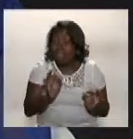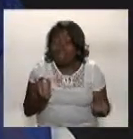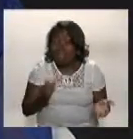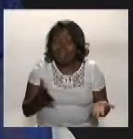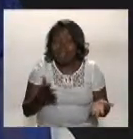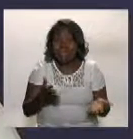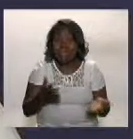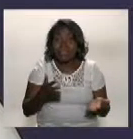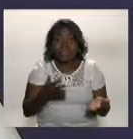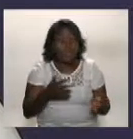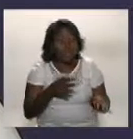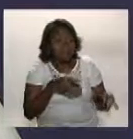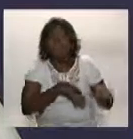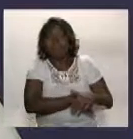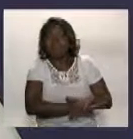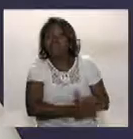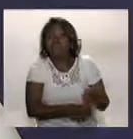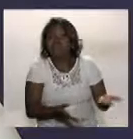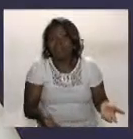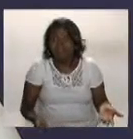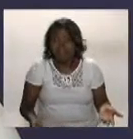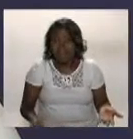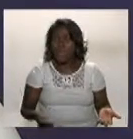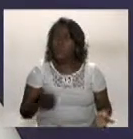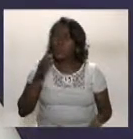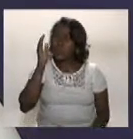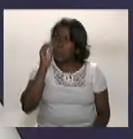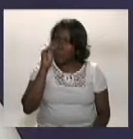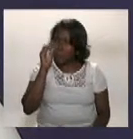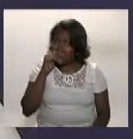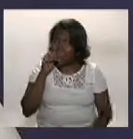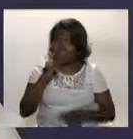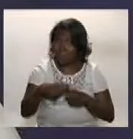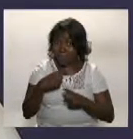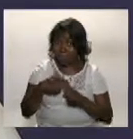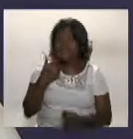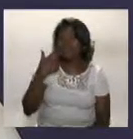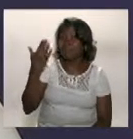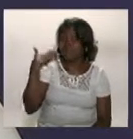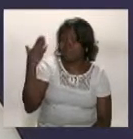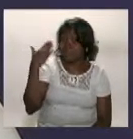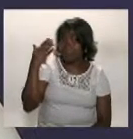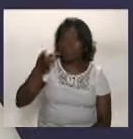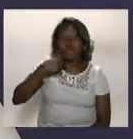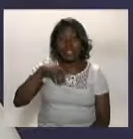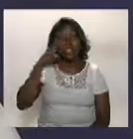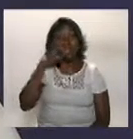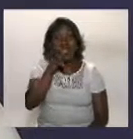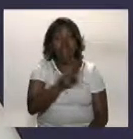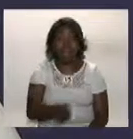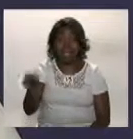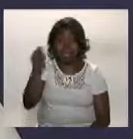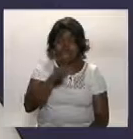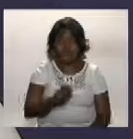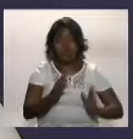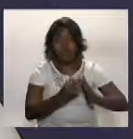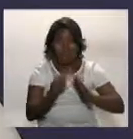numa outra situação, indicando um crime contra o patrimônio, não foi possível, depois de todas